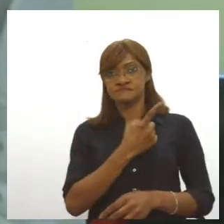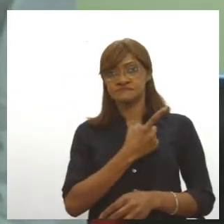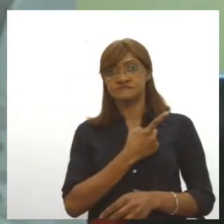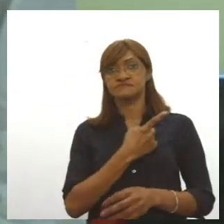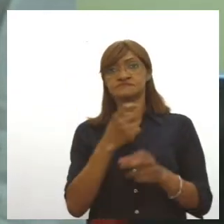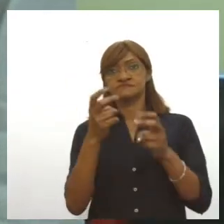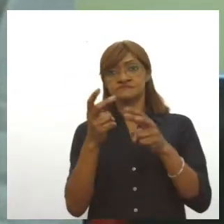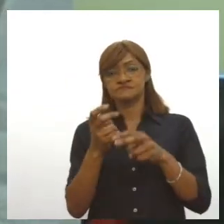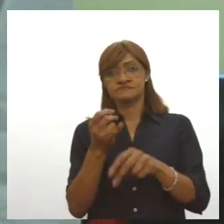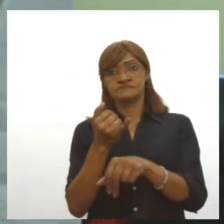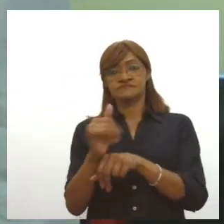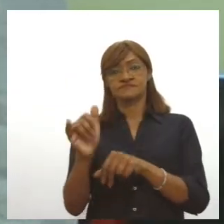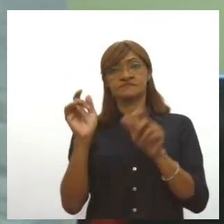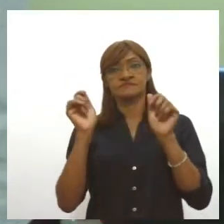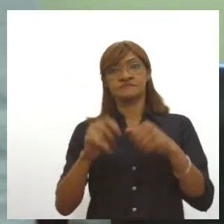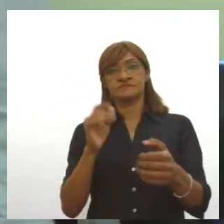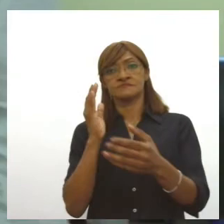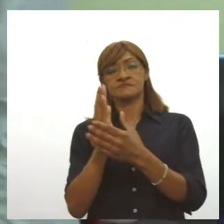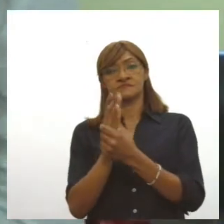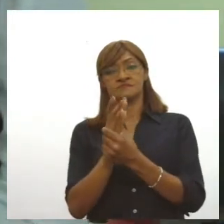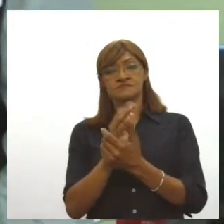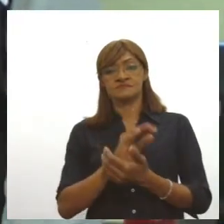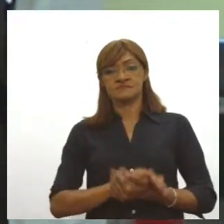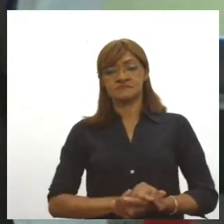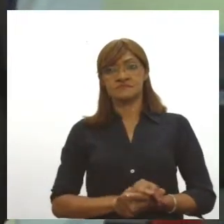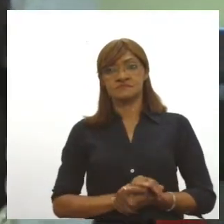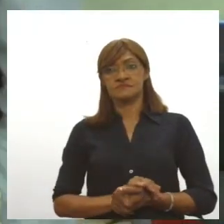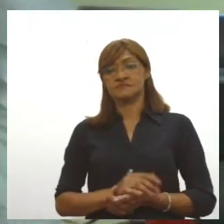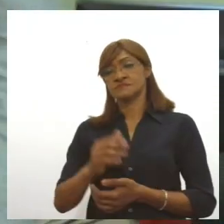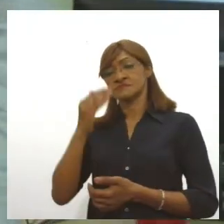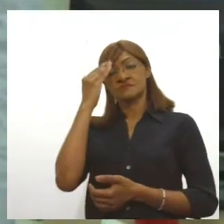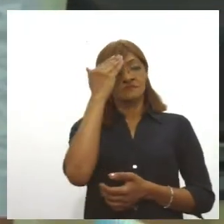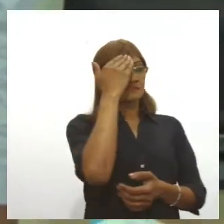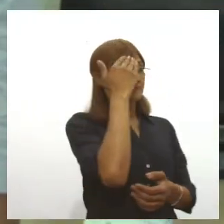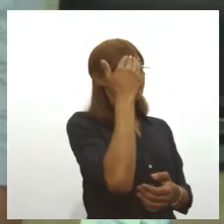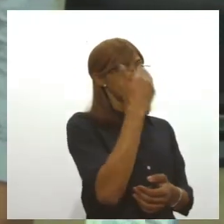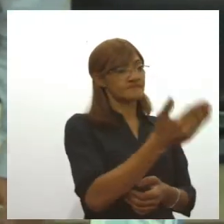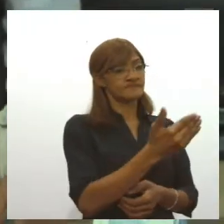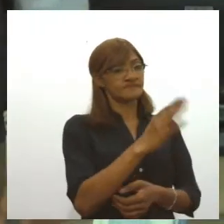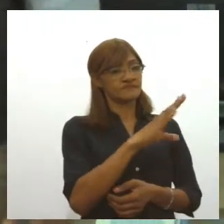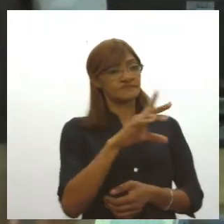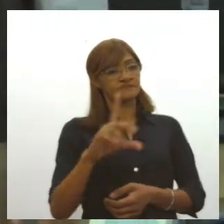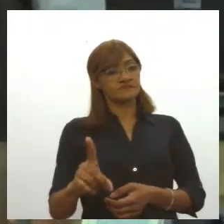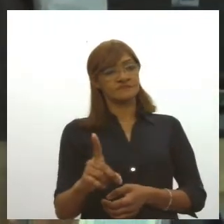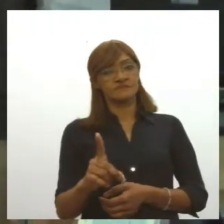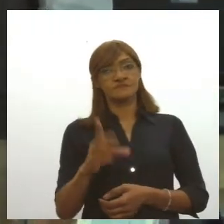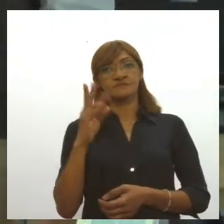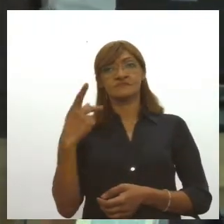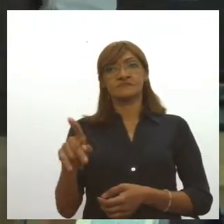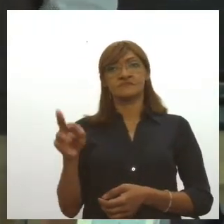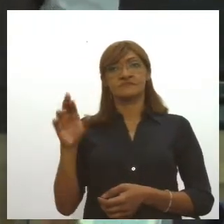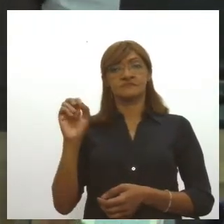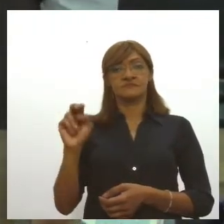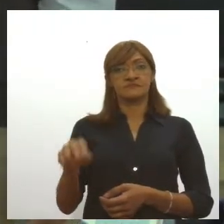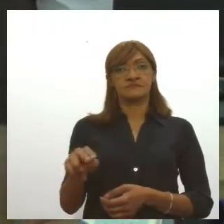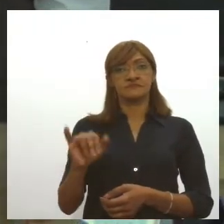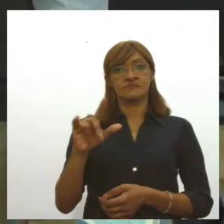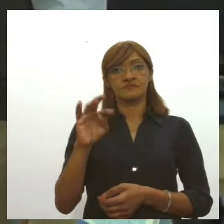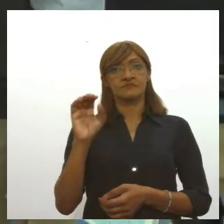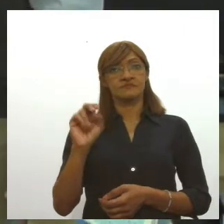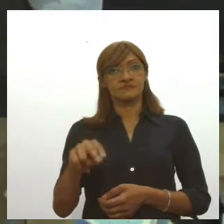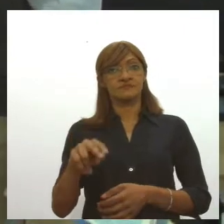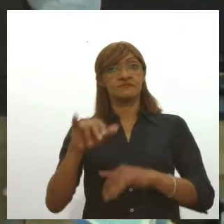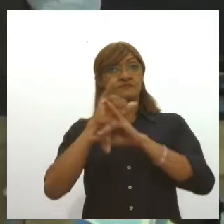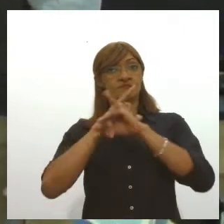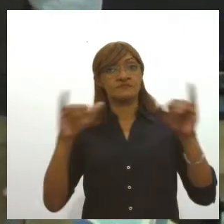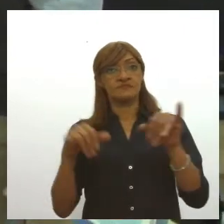passível de ser punida pelos órgãos de proteção. Muito obrigado mais uma vez ao coordenador-geral do Procon Aracaju, Igor Lopes. Lembrando que